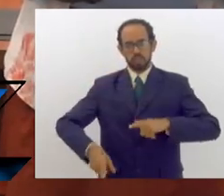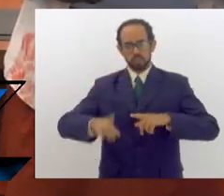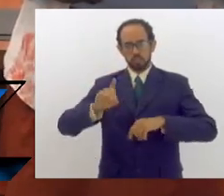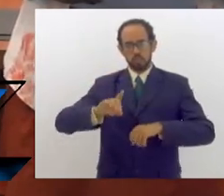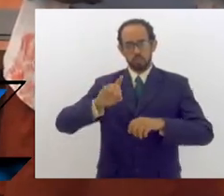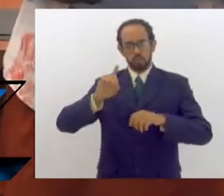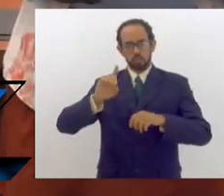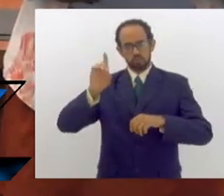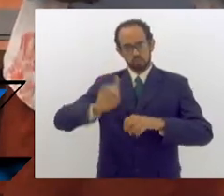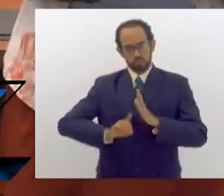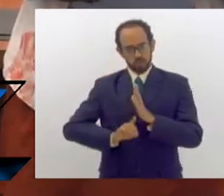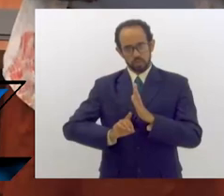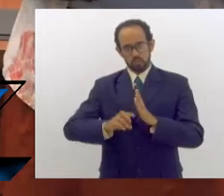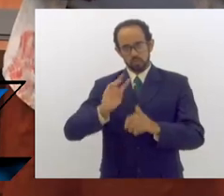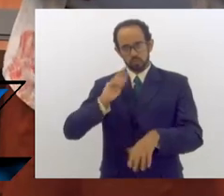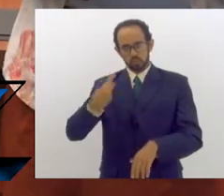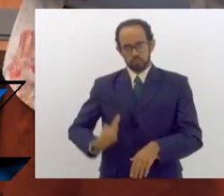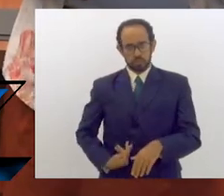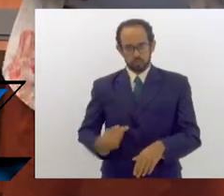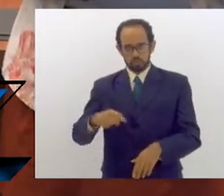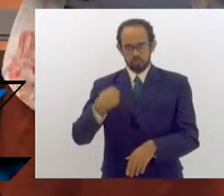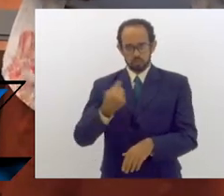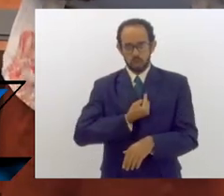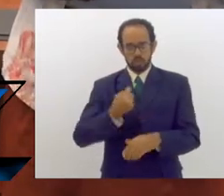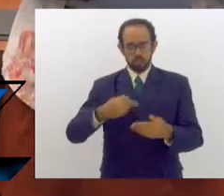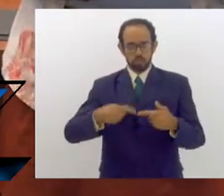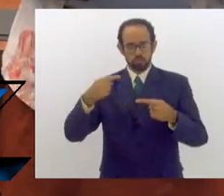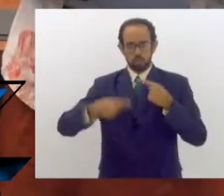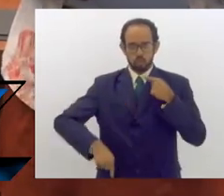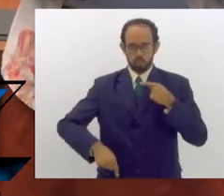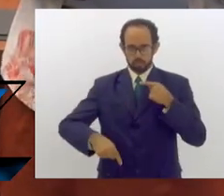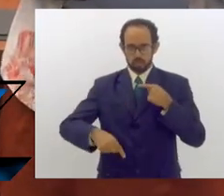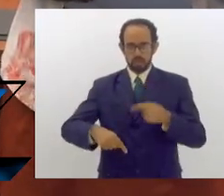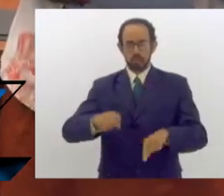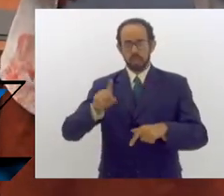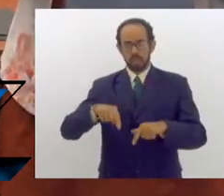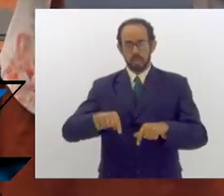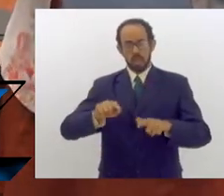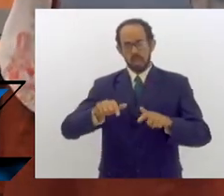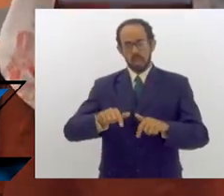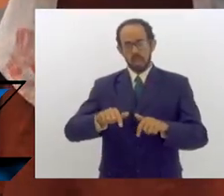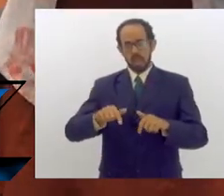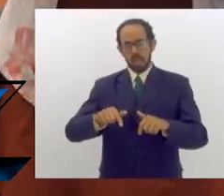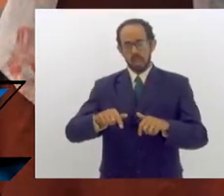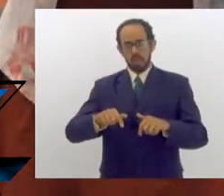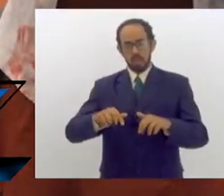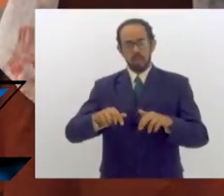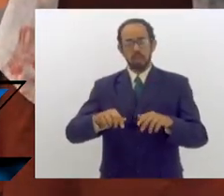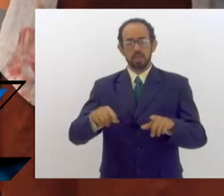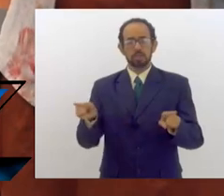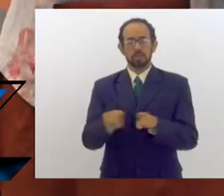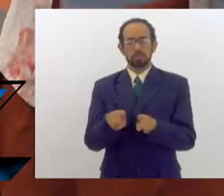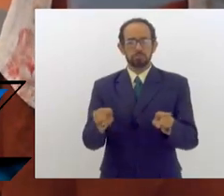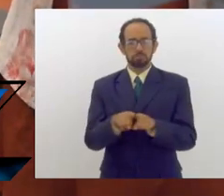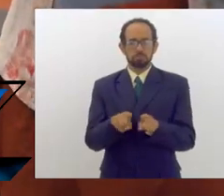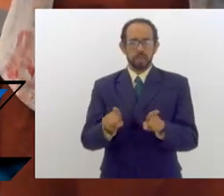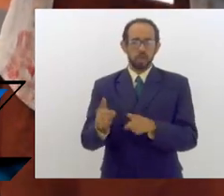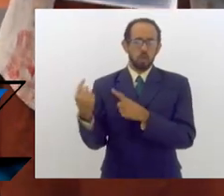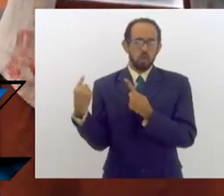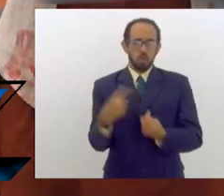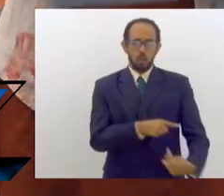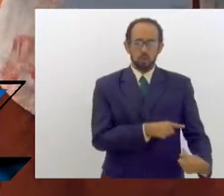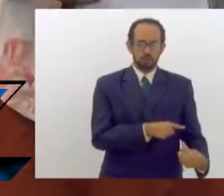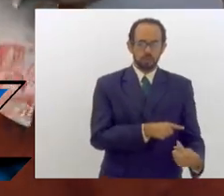então a gente é radicalmente Contra esse projeto acha que é uma afronta a esse Parlamento que é um